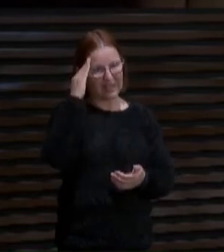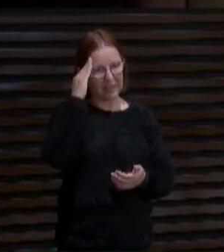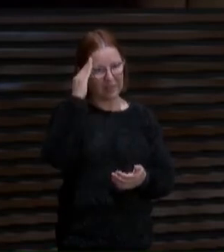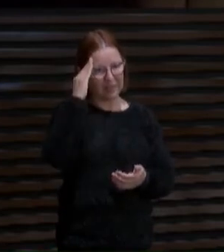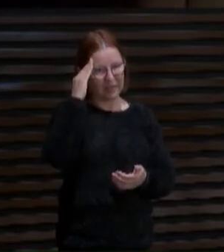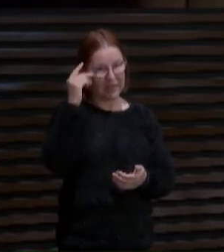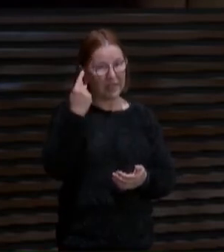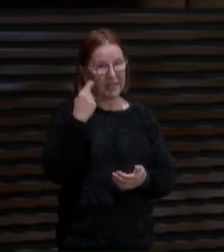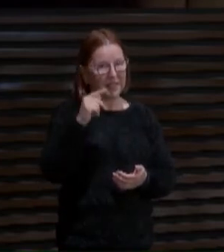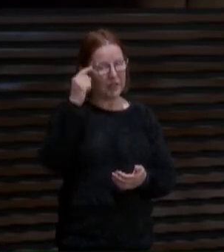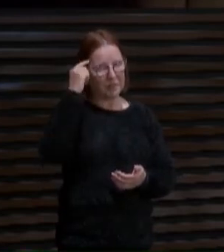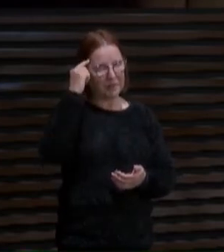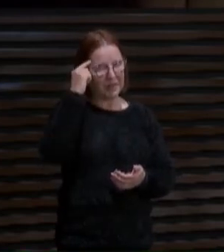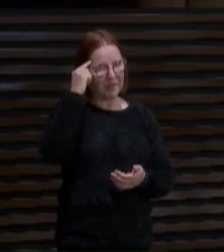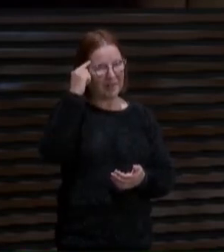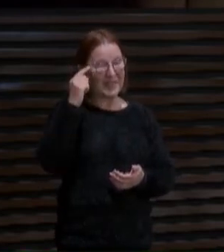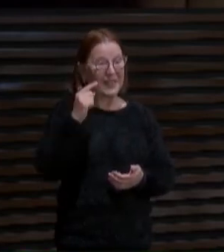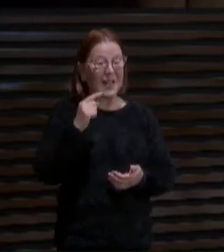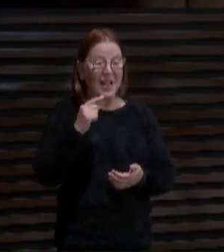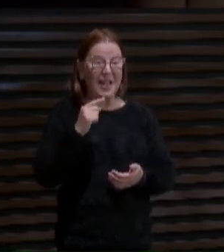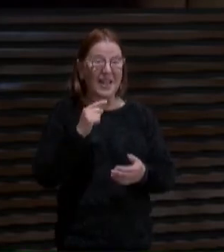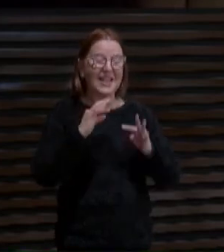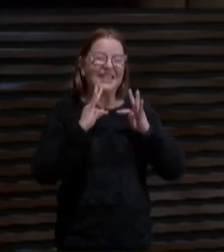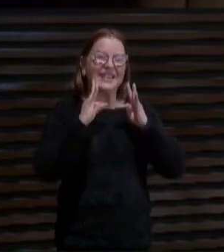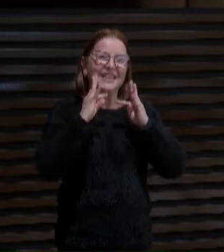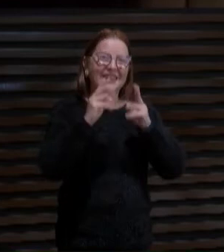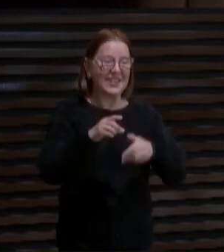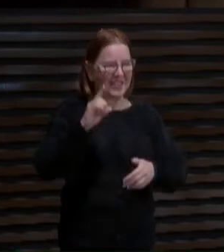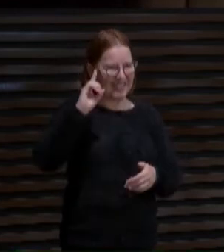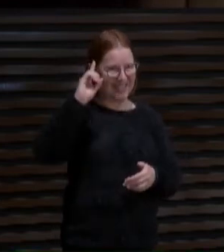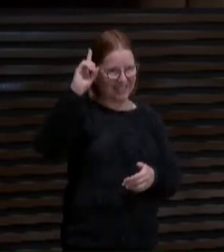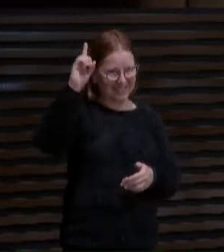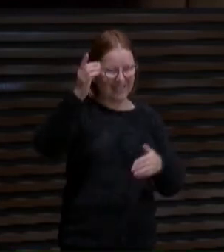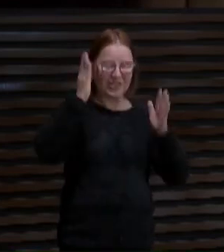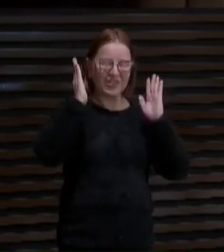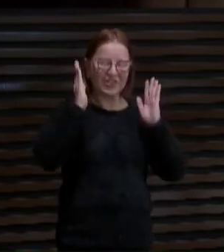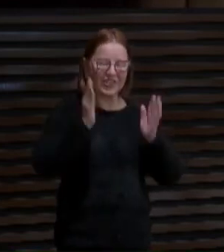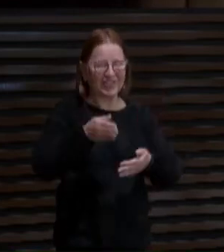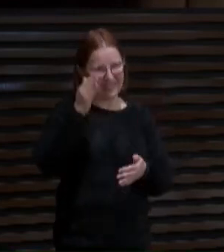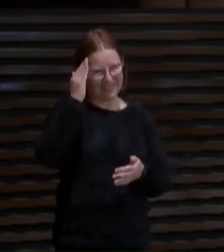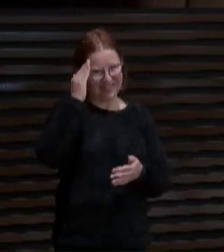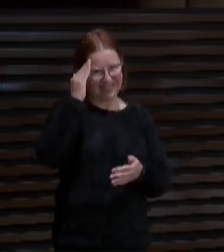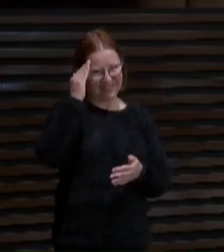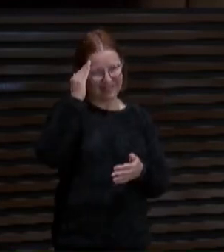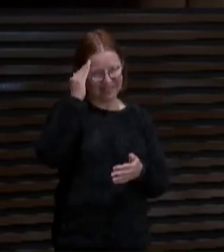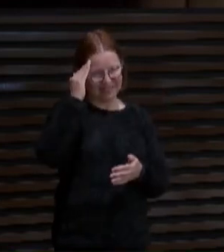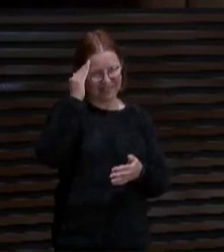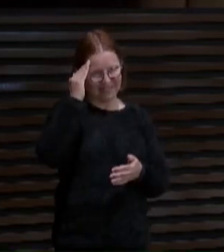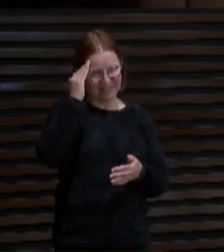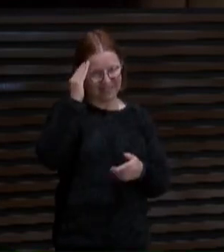íntimos pensamentos Estavam todos descobertos e Patentes diante dos olhos daquele que tudo